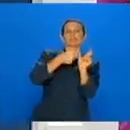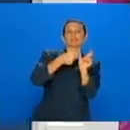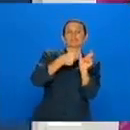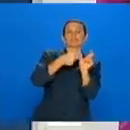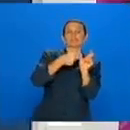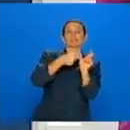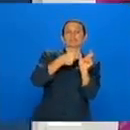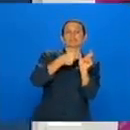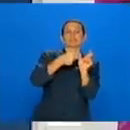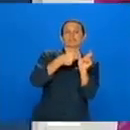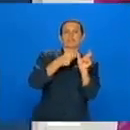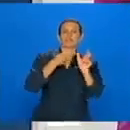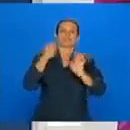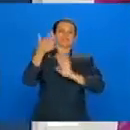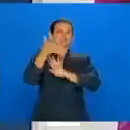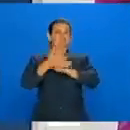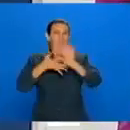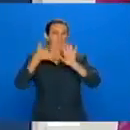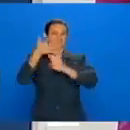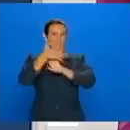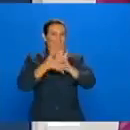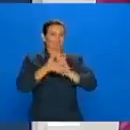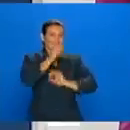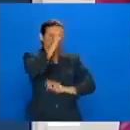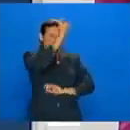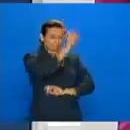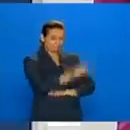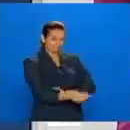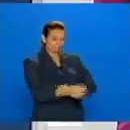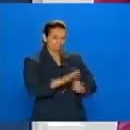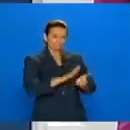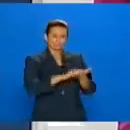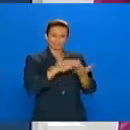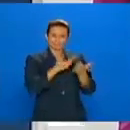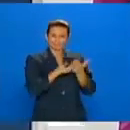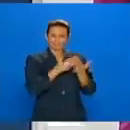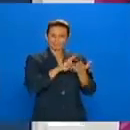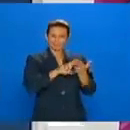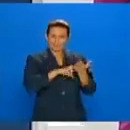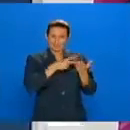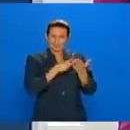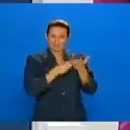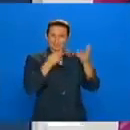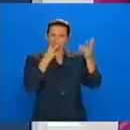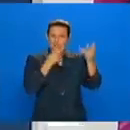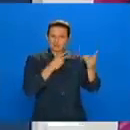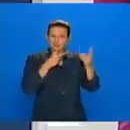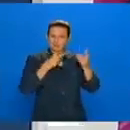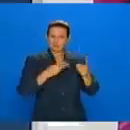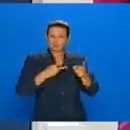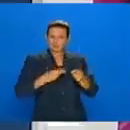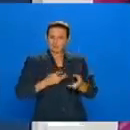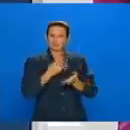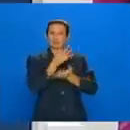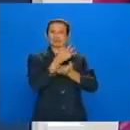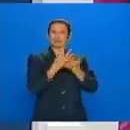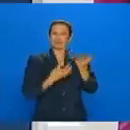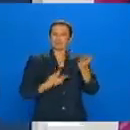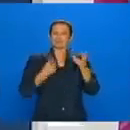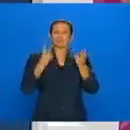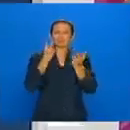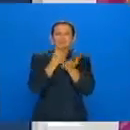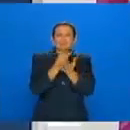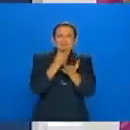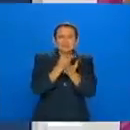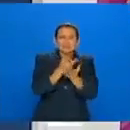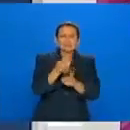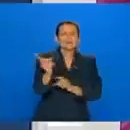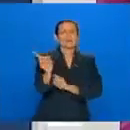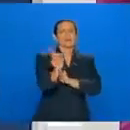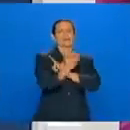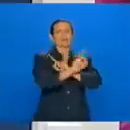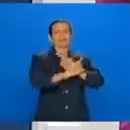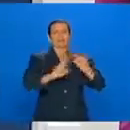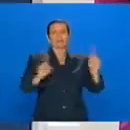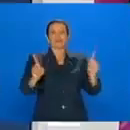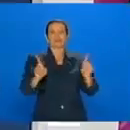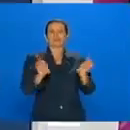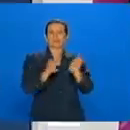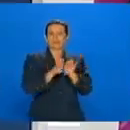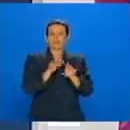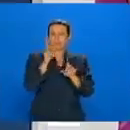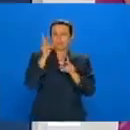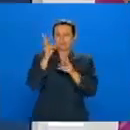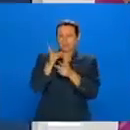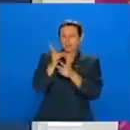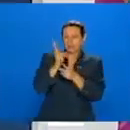tradutor e intérprete não lida apenas com um tipo de texto e também não lida apenas com um único indivíduo